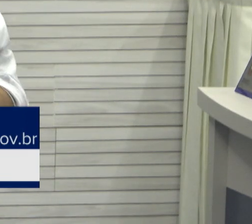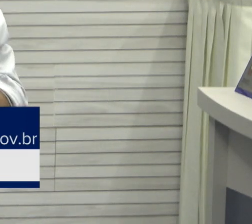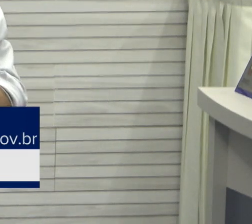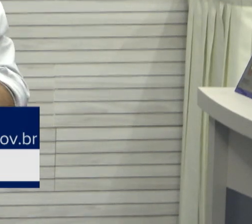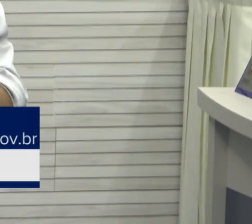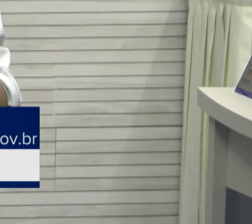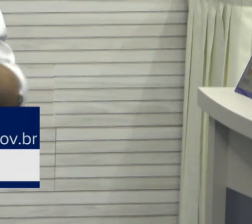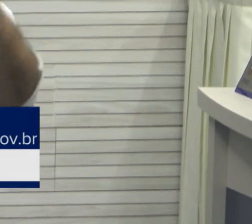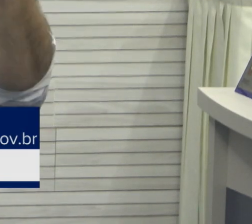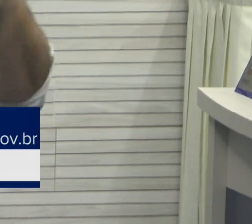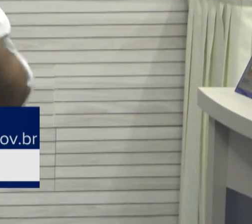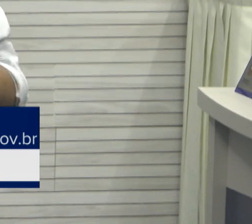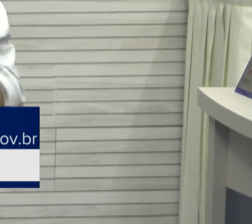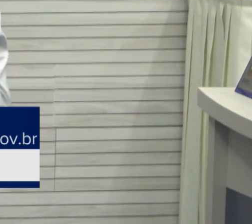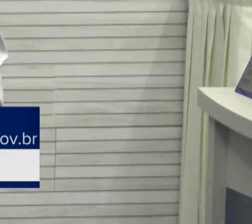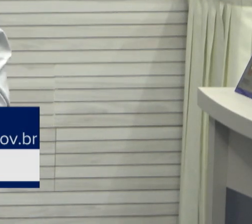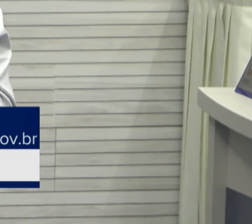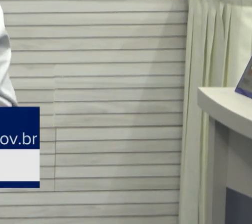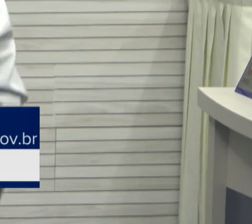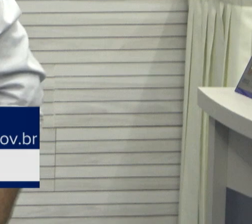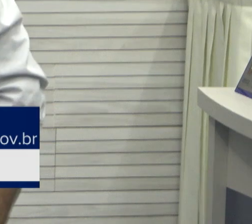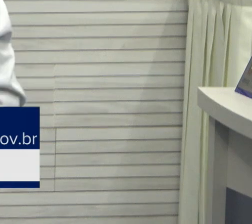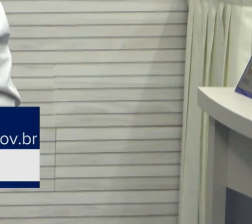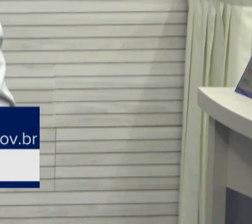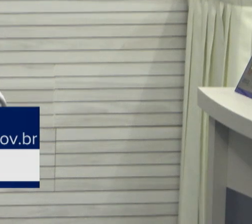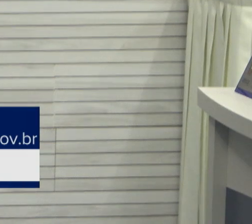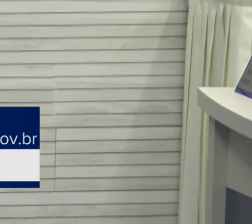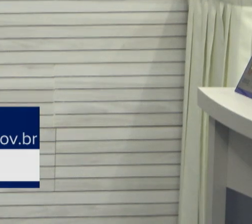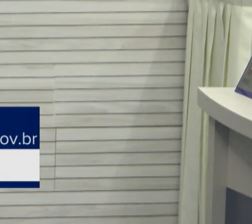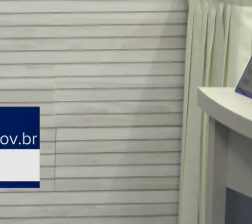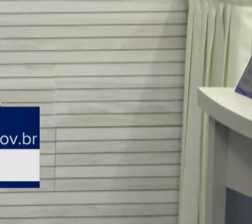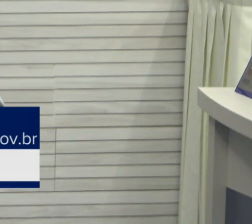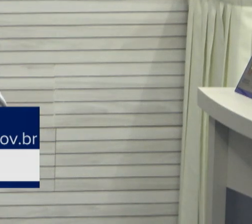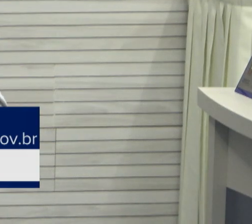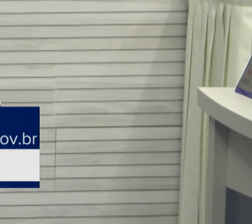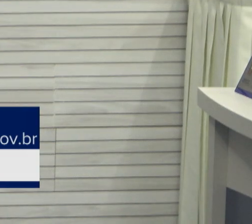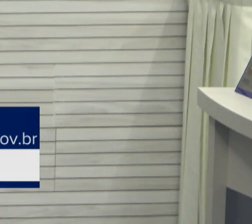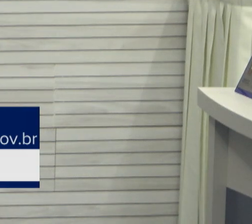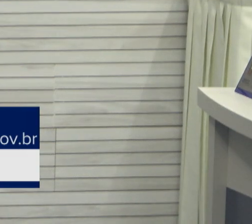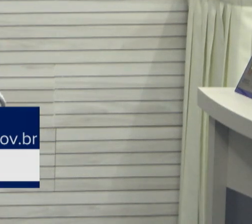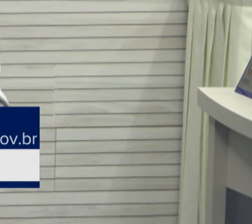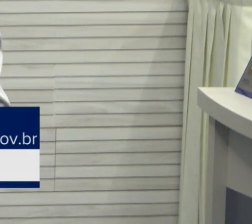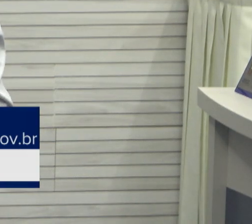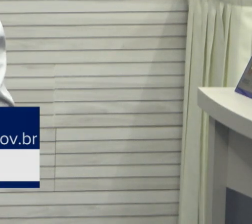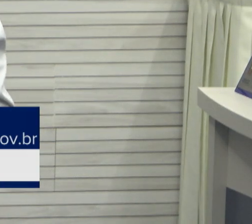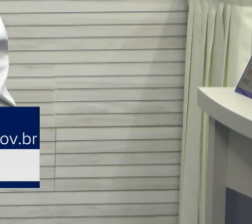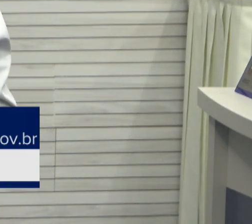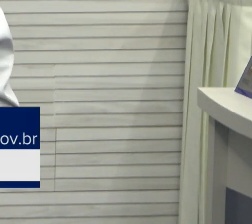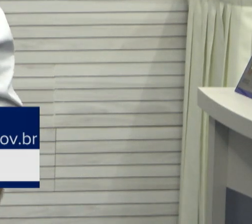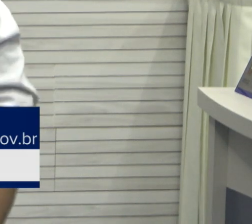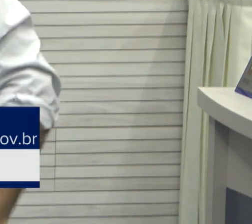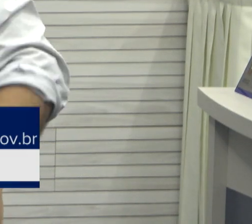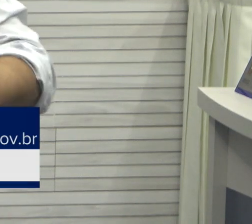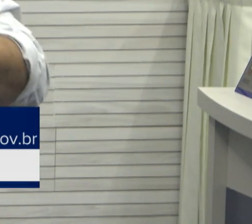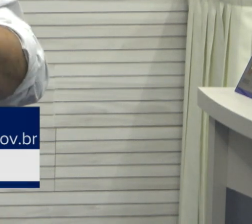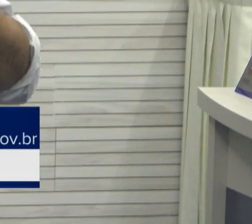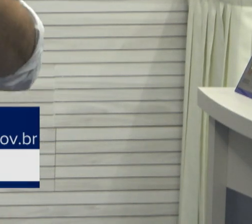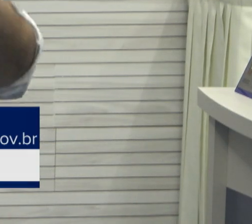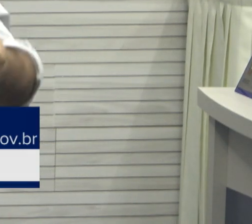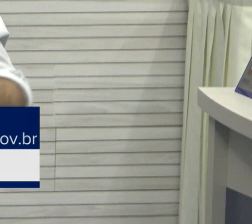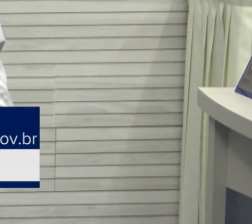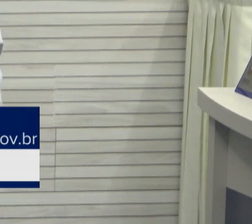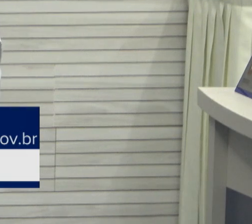na época. E agora, é isso aí. Estavam todos lá em cima, em cargos comissionados, e agora estão aqui criticando porque nós vamos